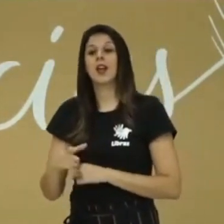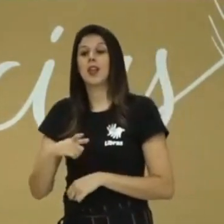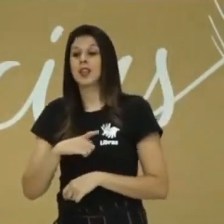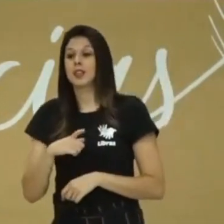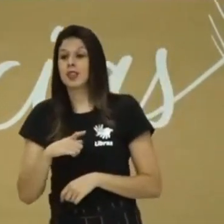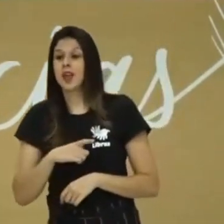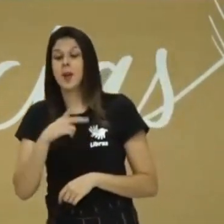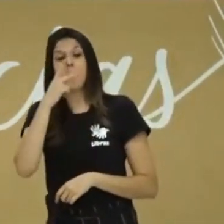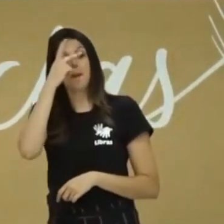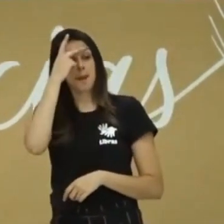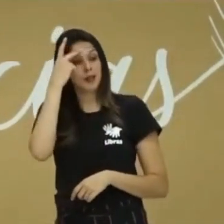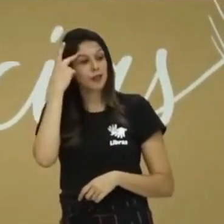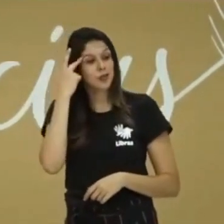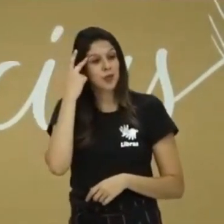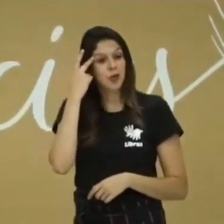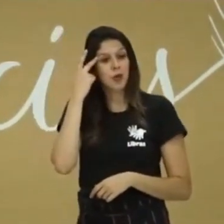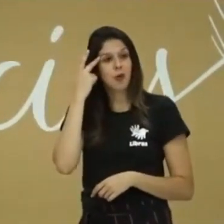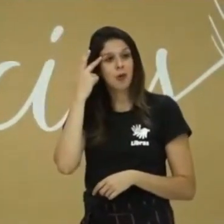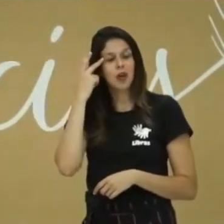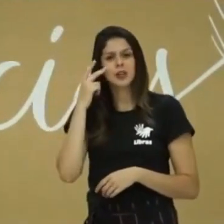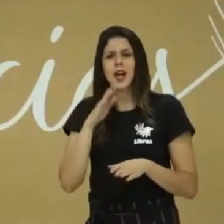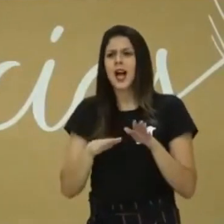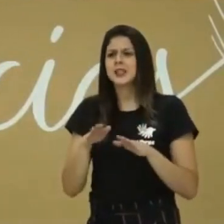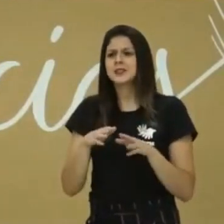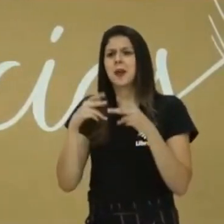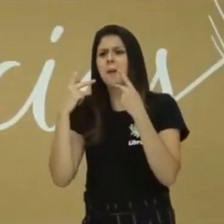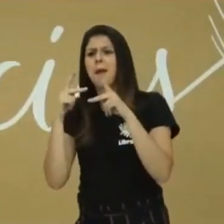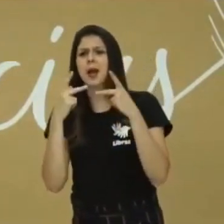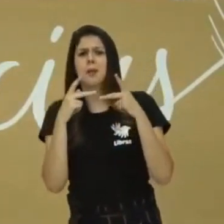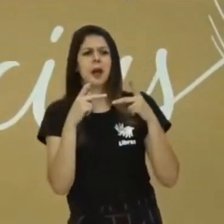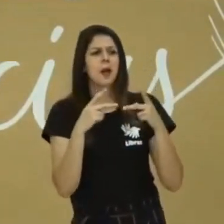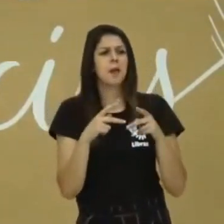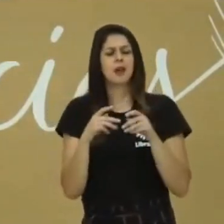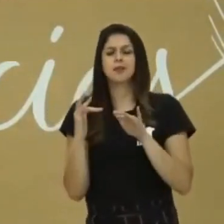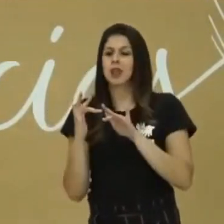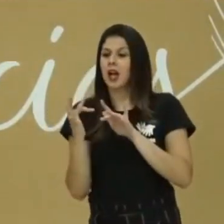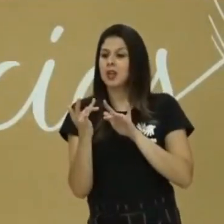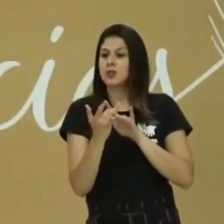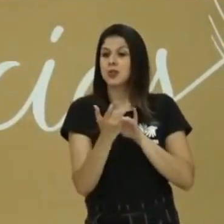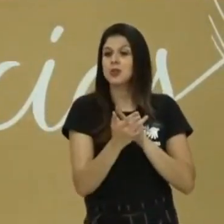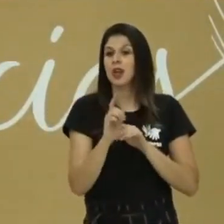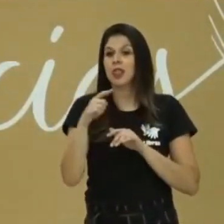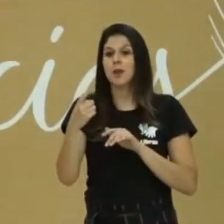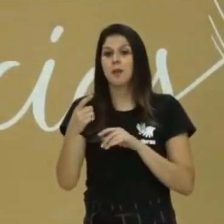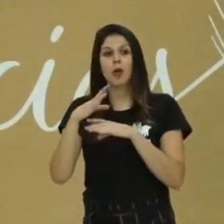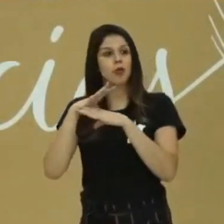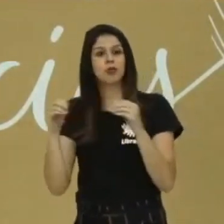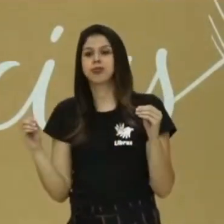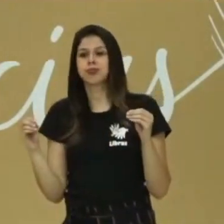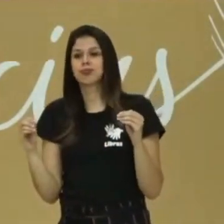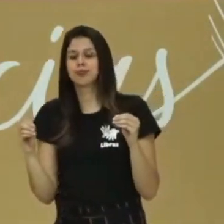pessoas que são conservadores desaparecem da noite pro dia e eu não sei se você prestou atenção recentemente